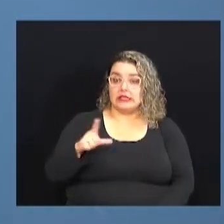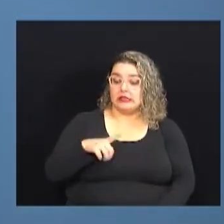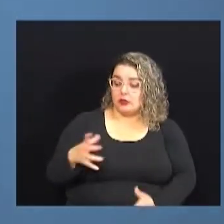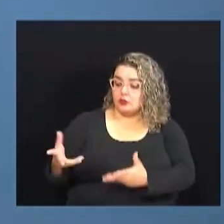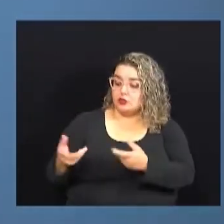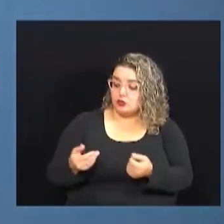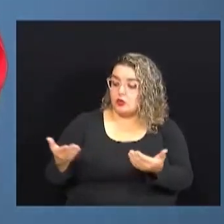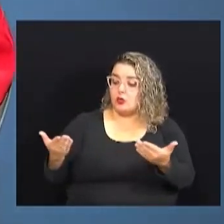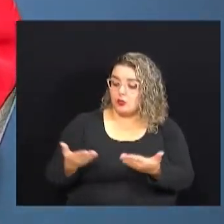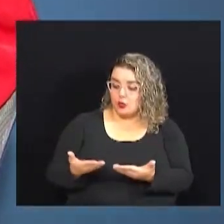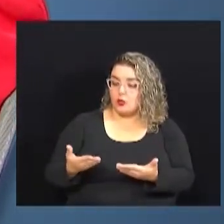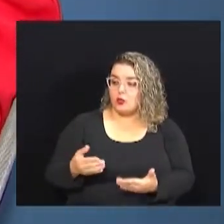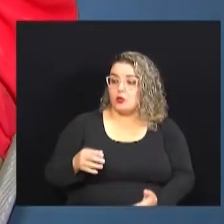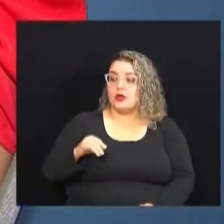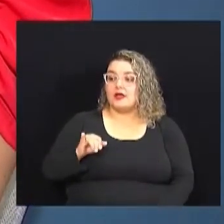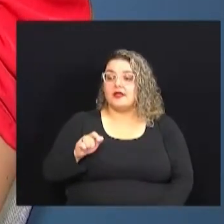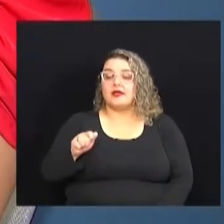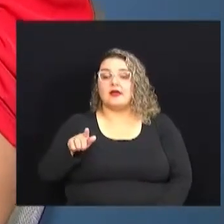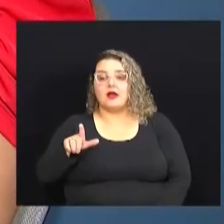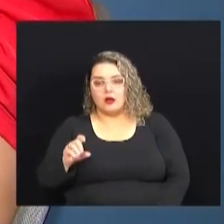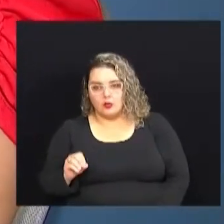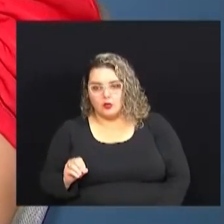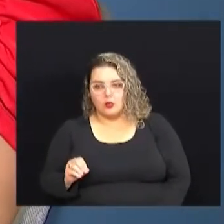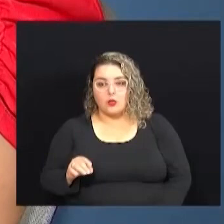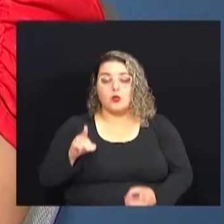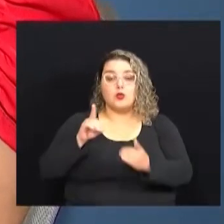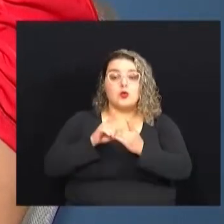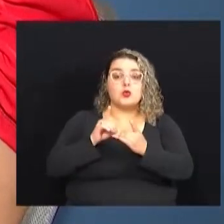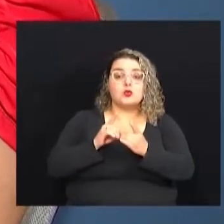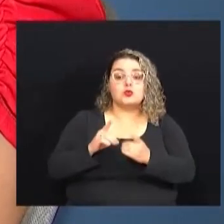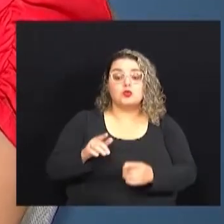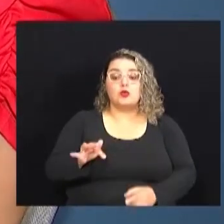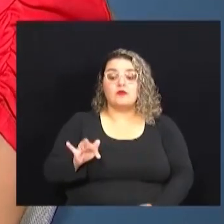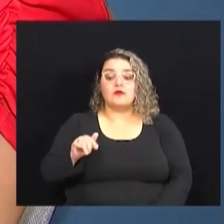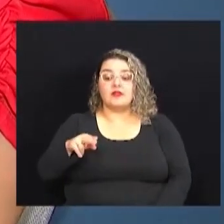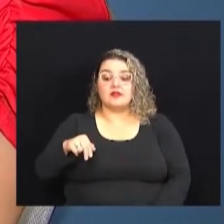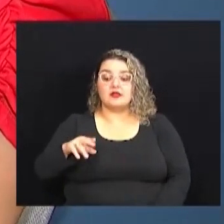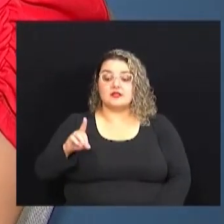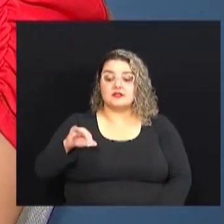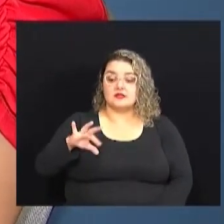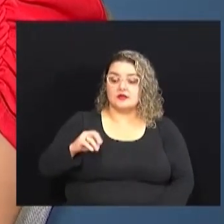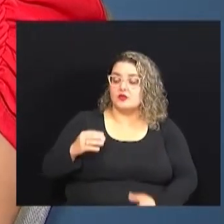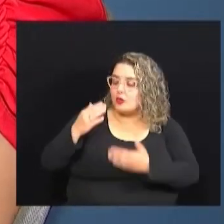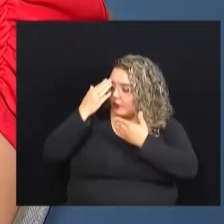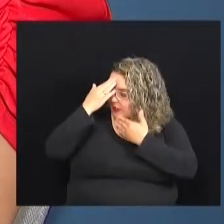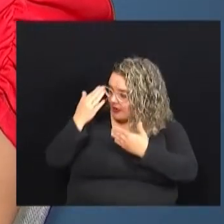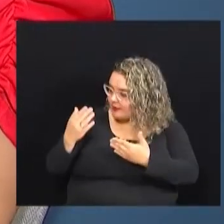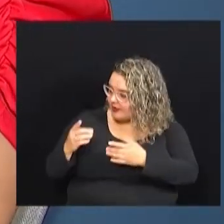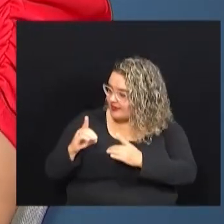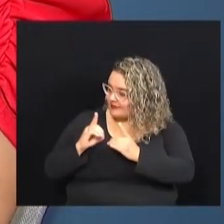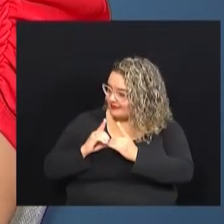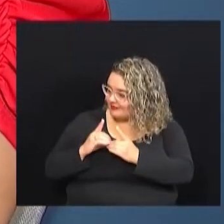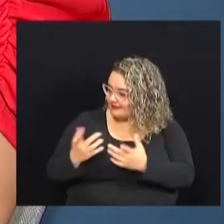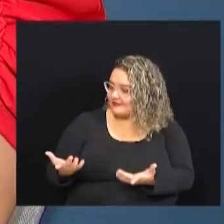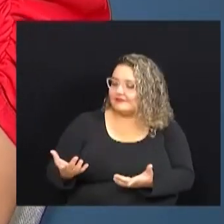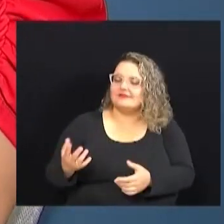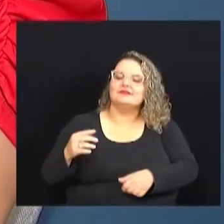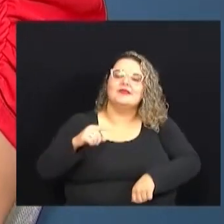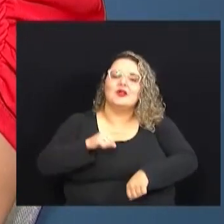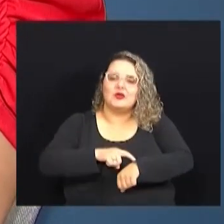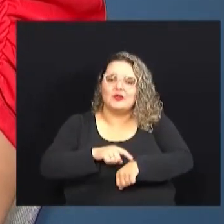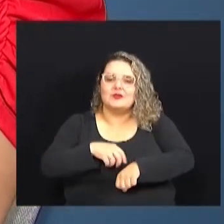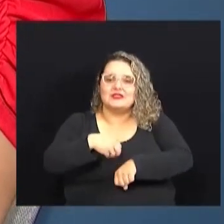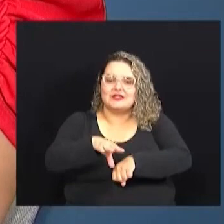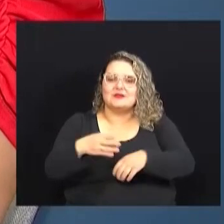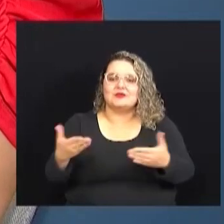nosso convidado de hoje, Iago Gobi, consultor financeiro. Iago, obrigada pelo seu tempo aí, para dar essas dicas